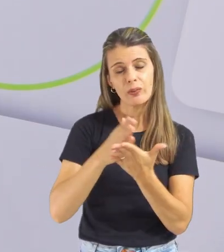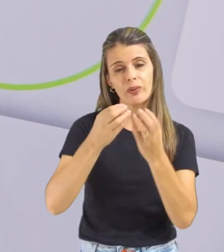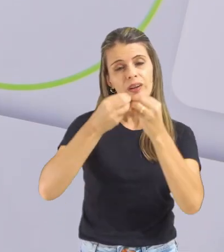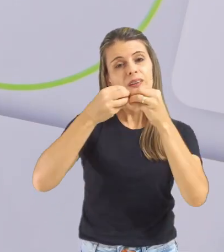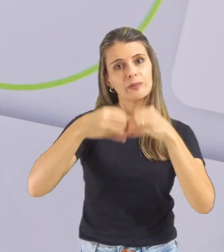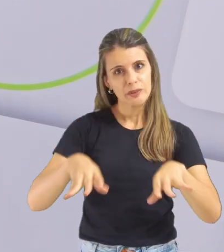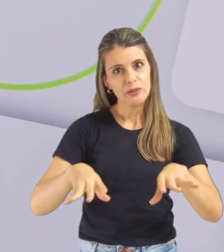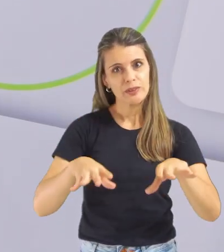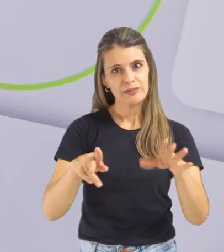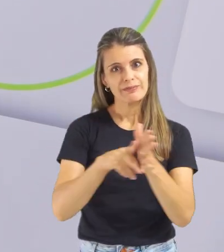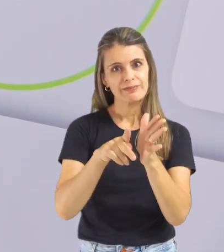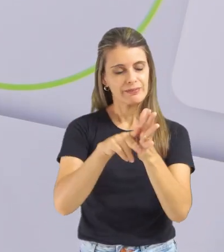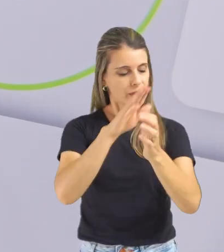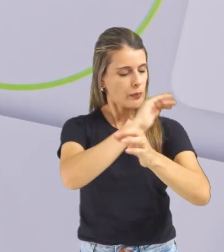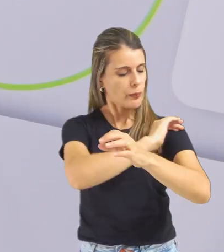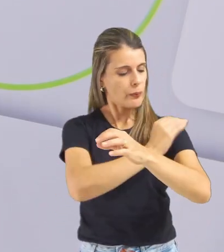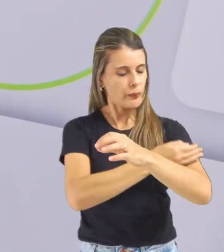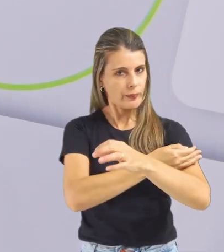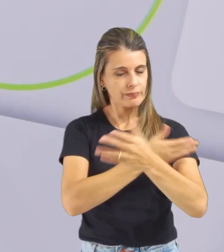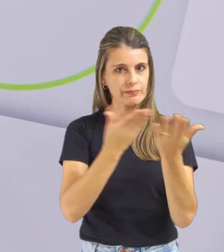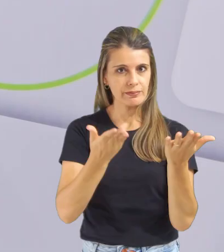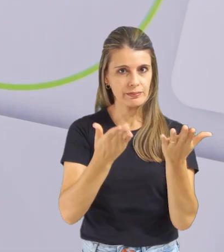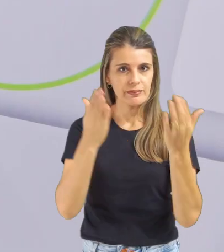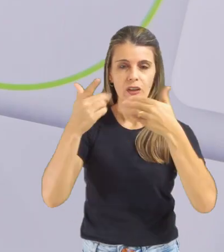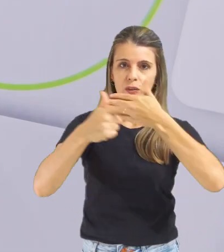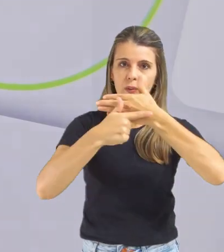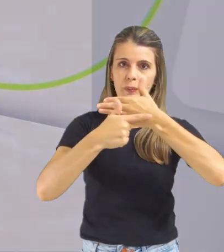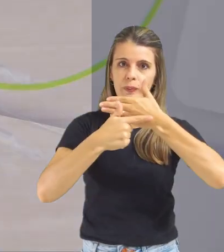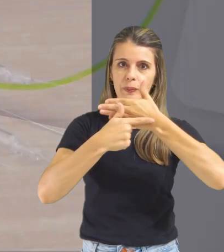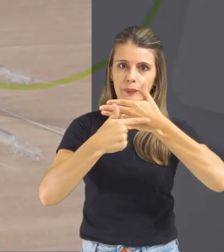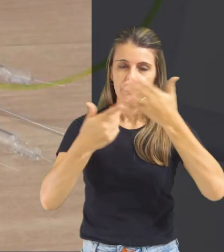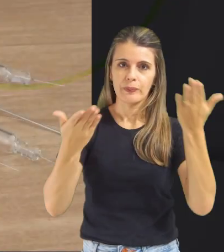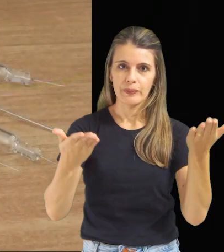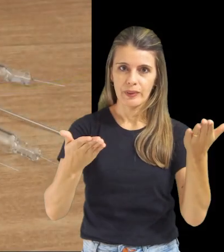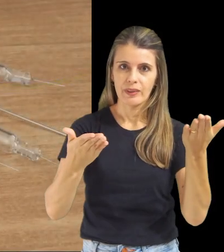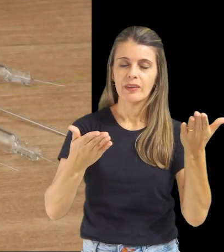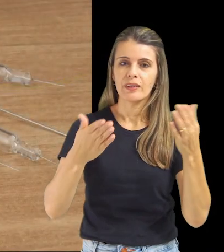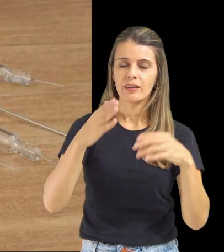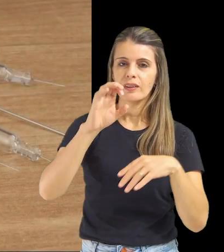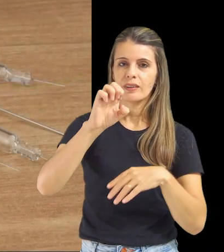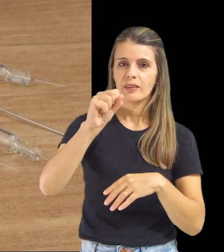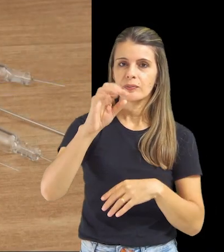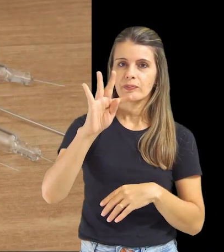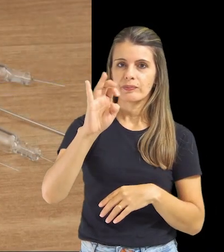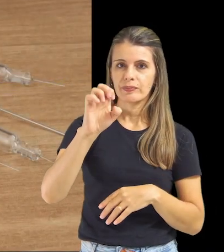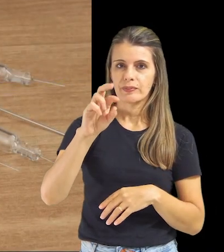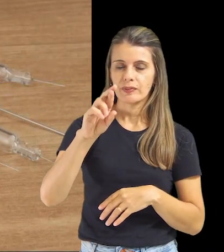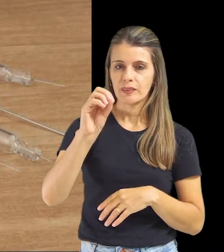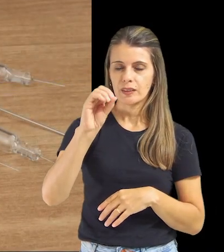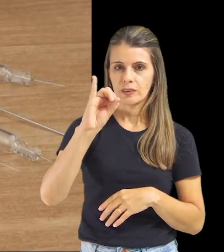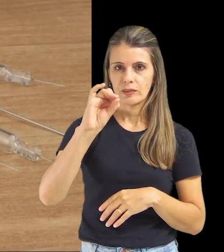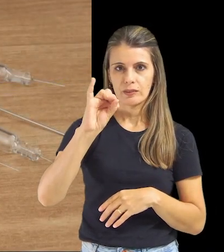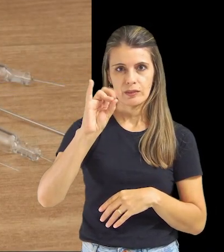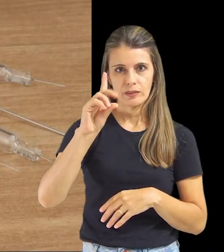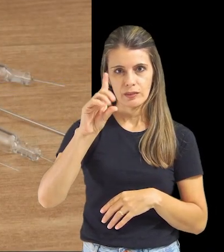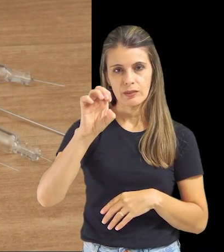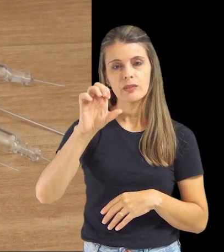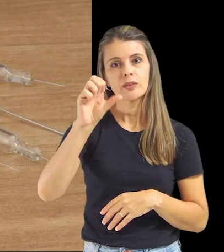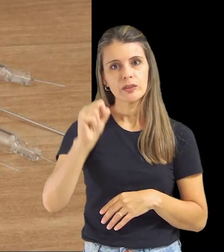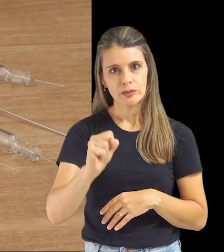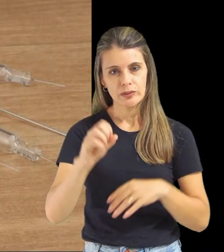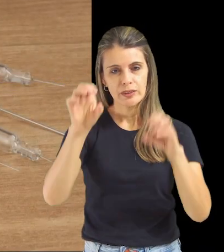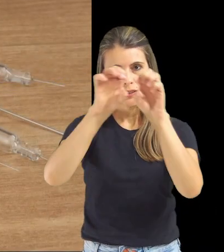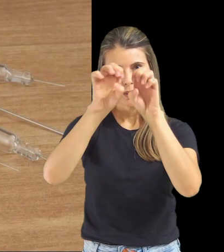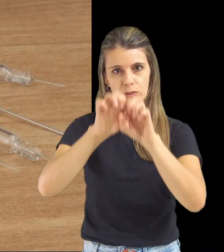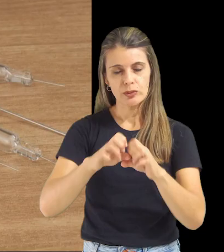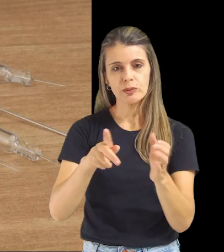à estrutura muscular. Então, a função dos esteroides, né? Composição das membranas das células, naturalmente nós já temos isso na